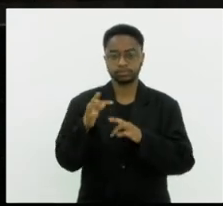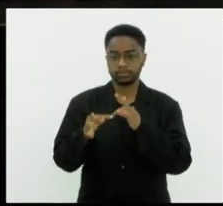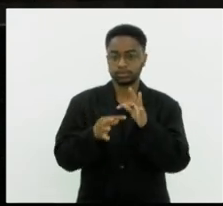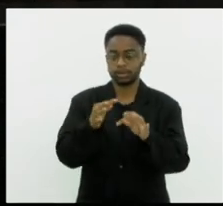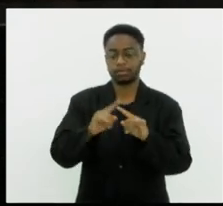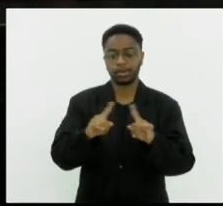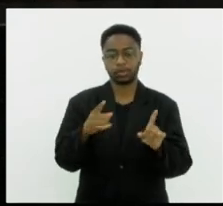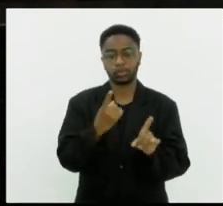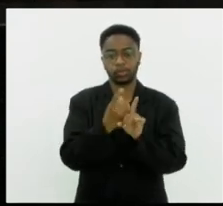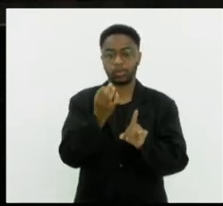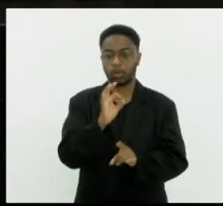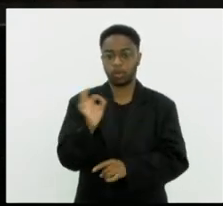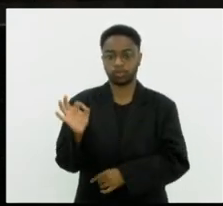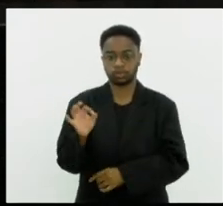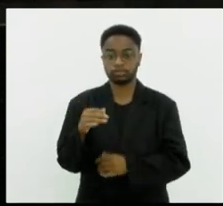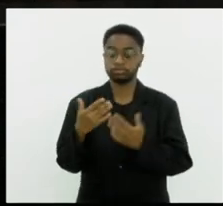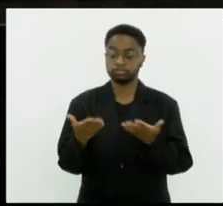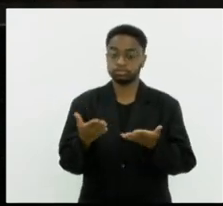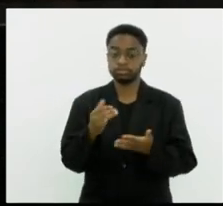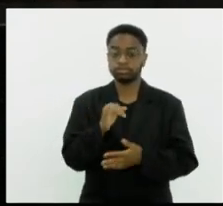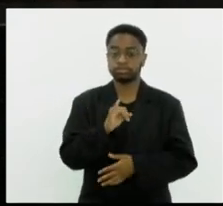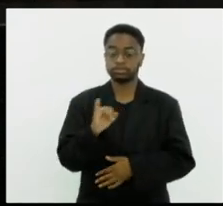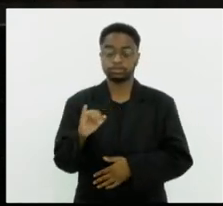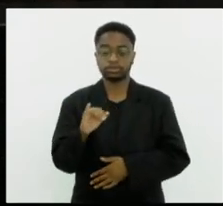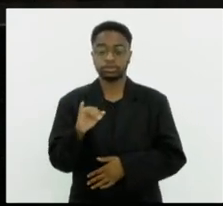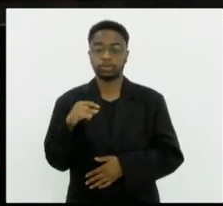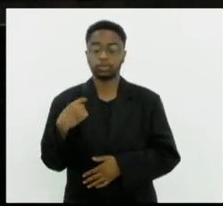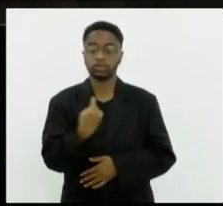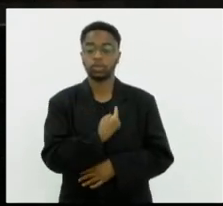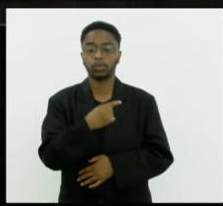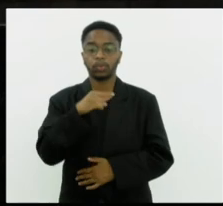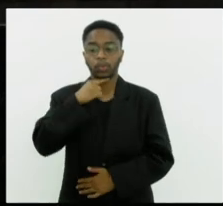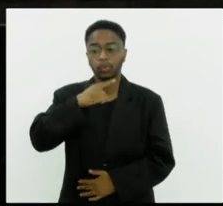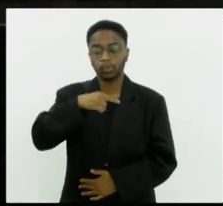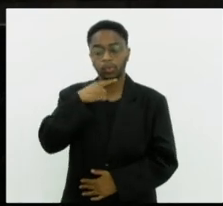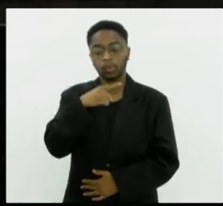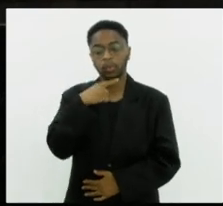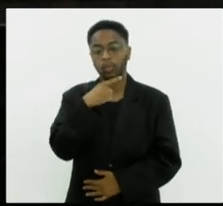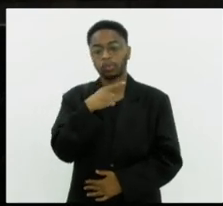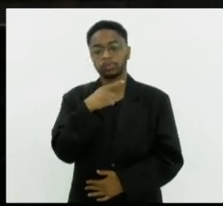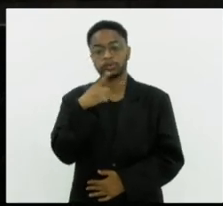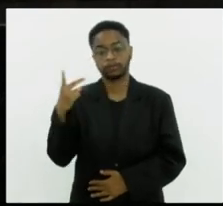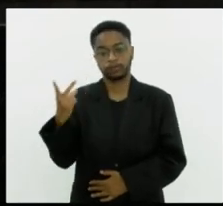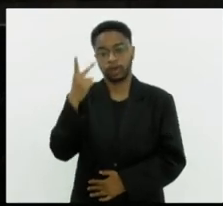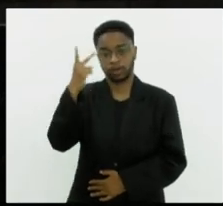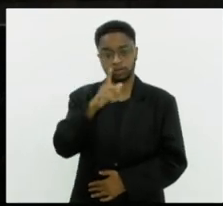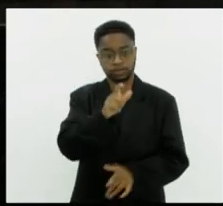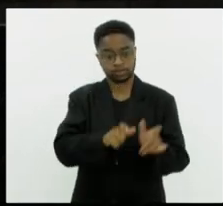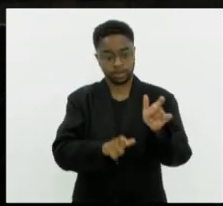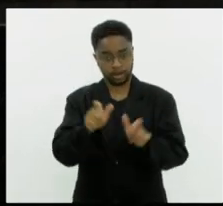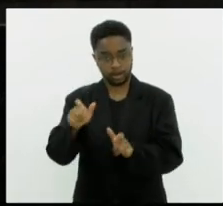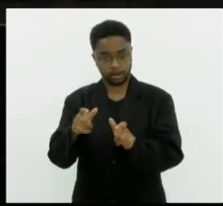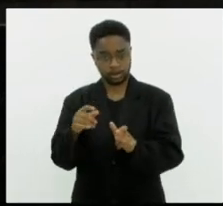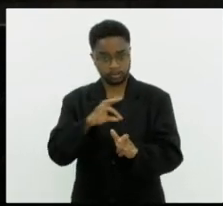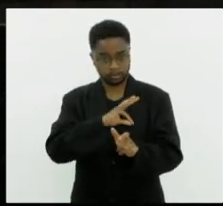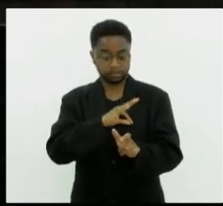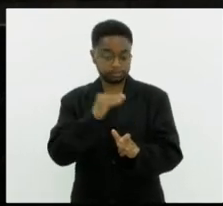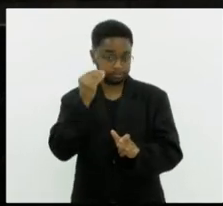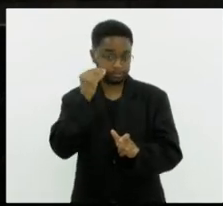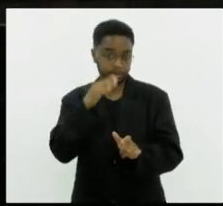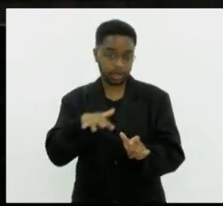Não tem. Já que não estamos conseguindo dar o valor que eles merecem, vamos tentar na